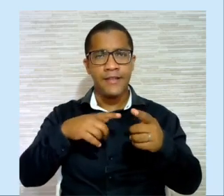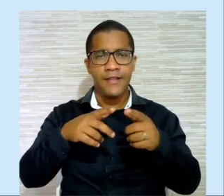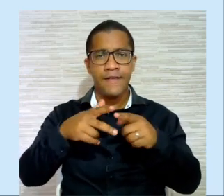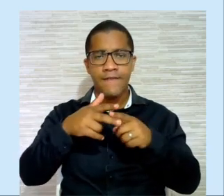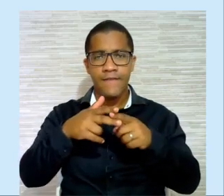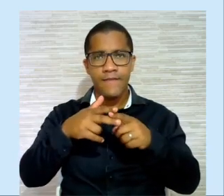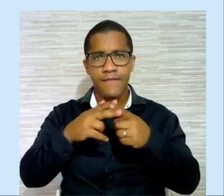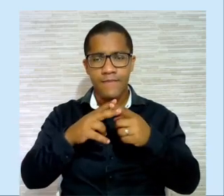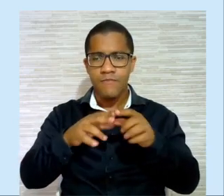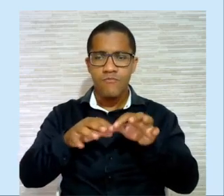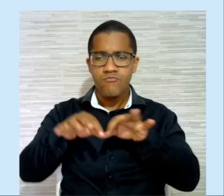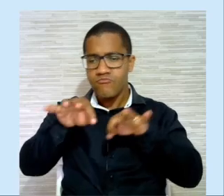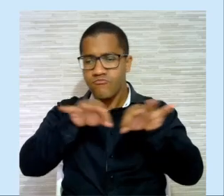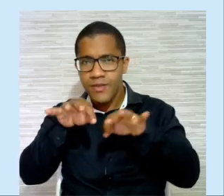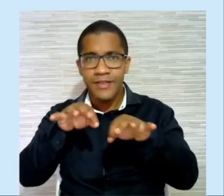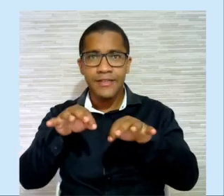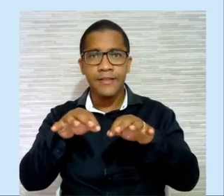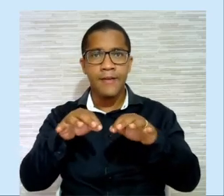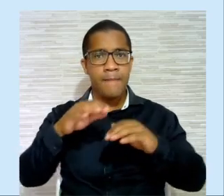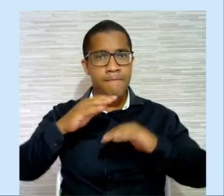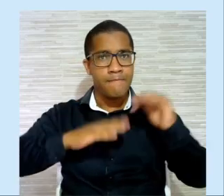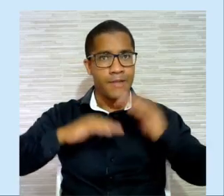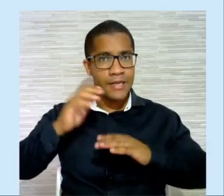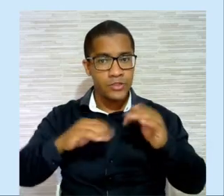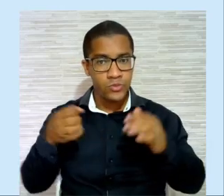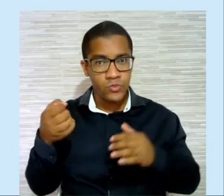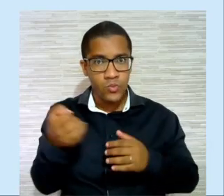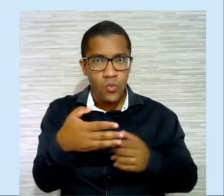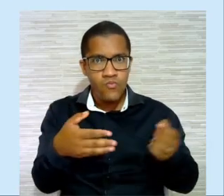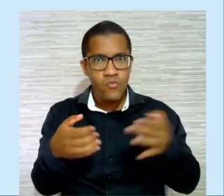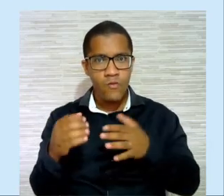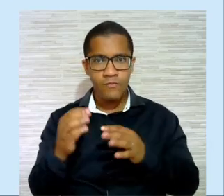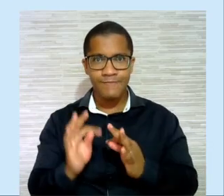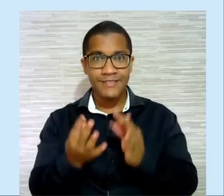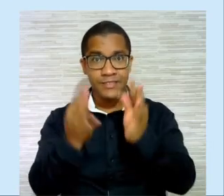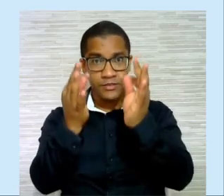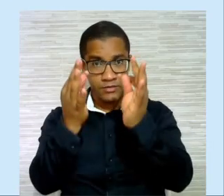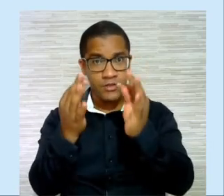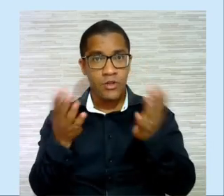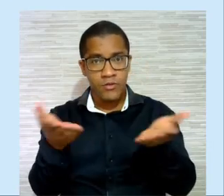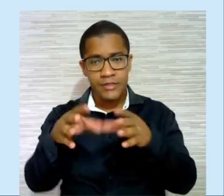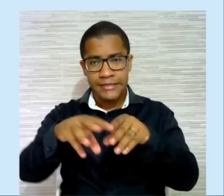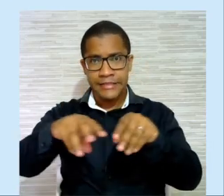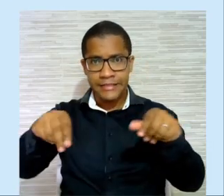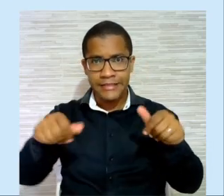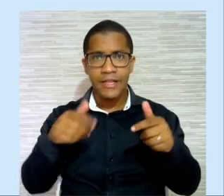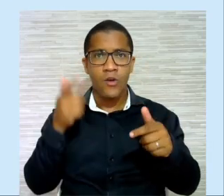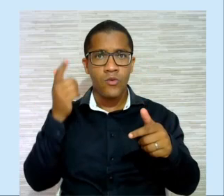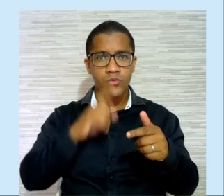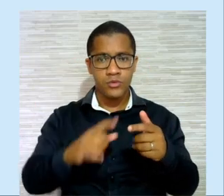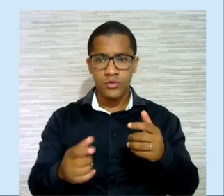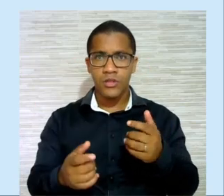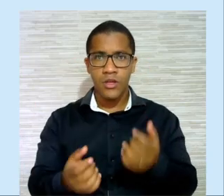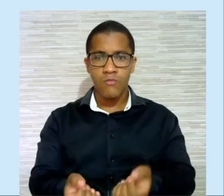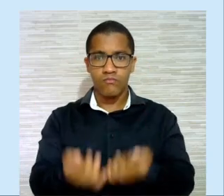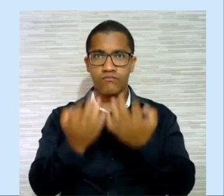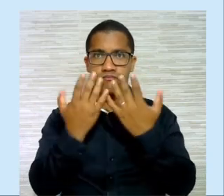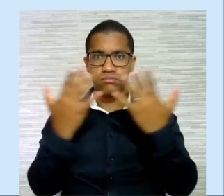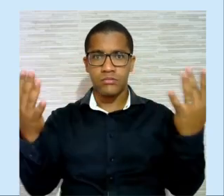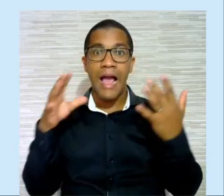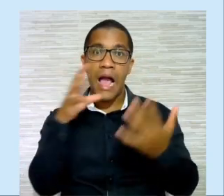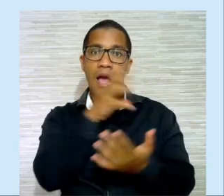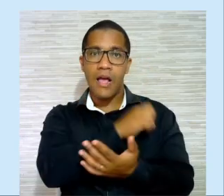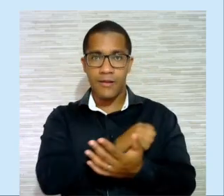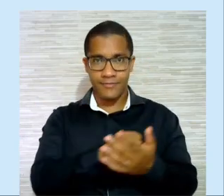ferramentas modernas, com técnicas mais modernas, ok? Usando pouca terra, tá? E uma produção muito elevada, bastante